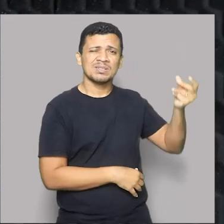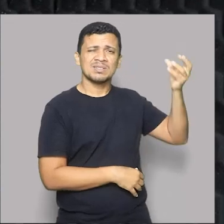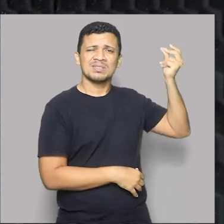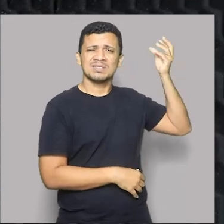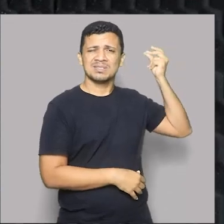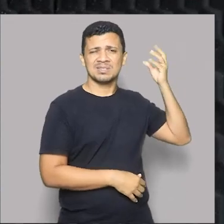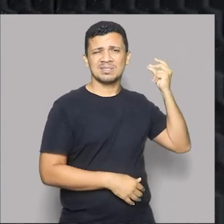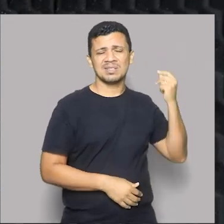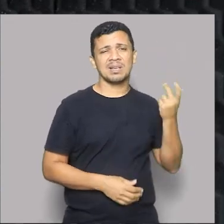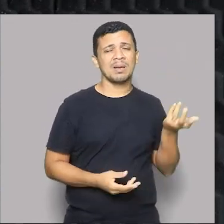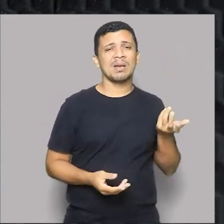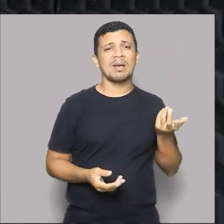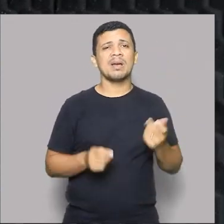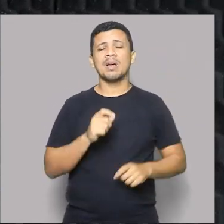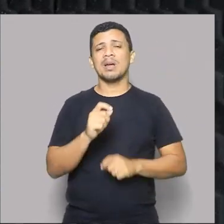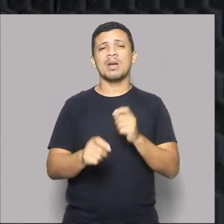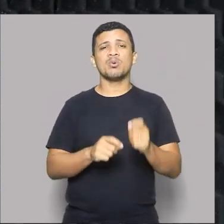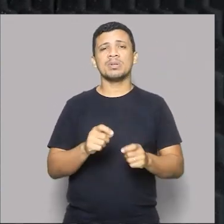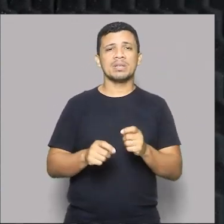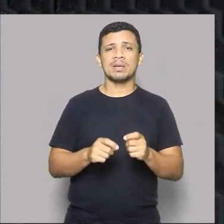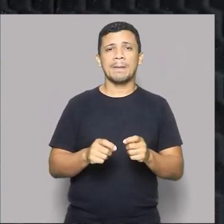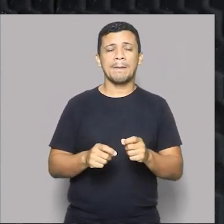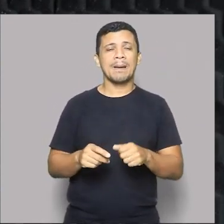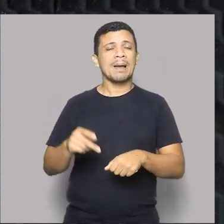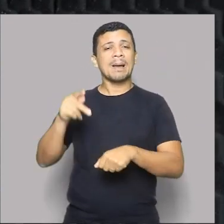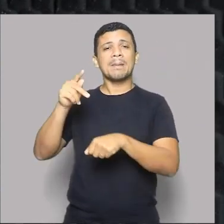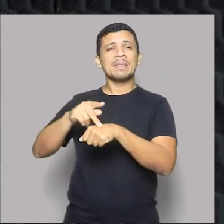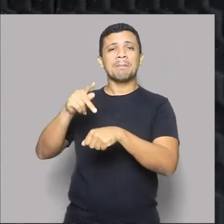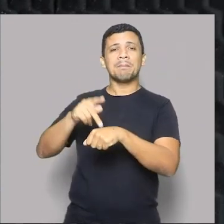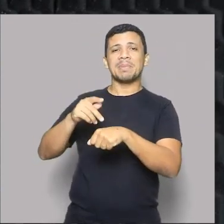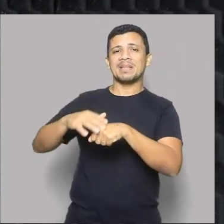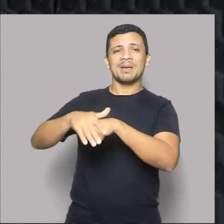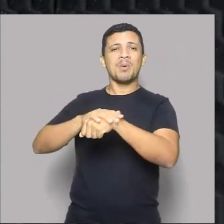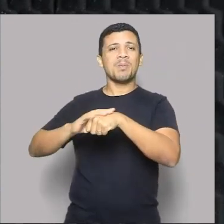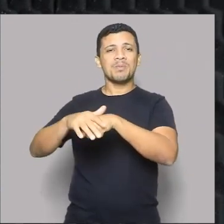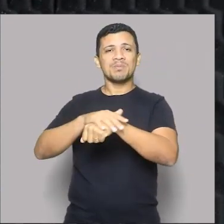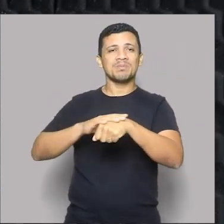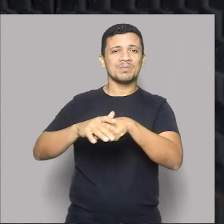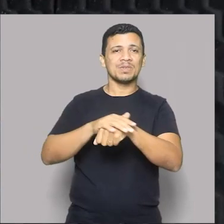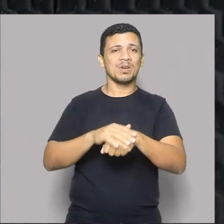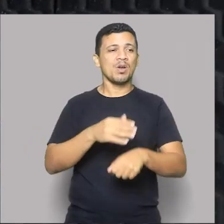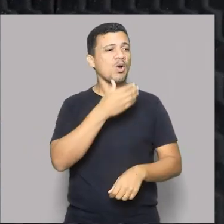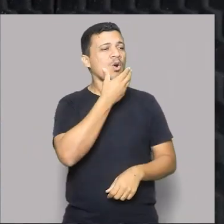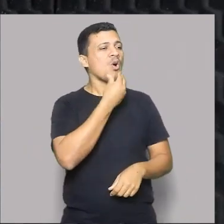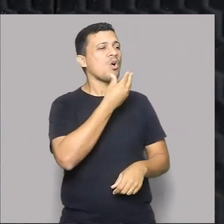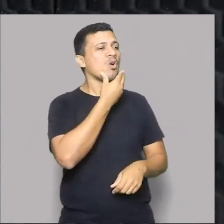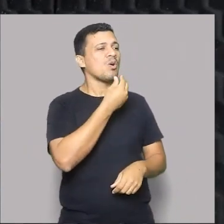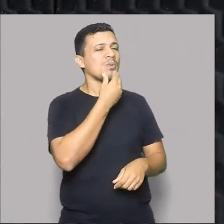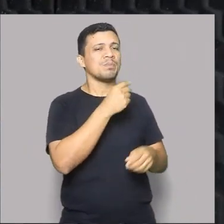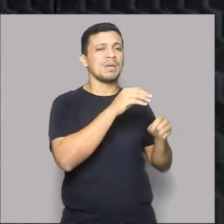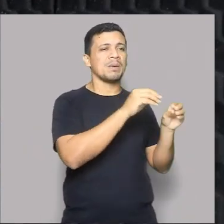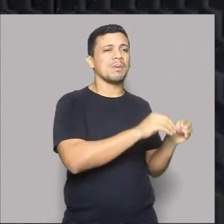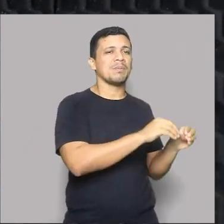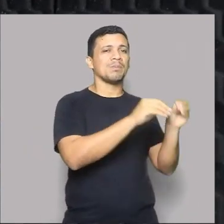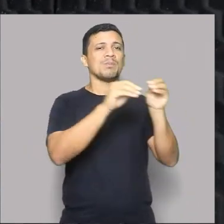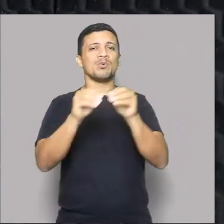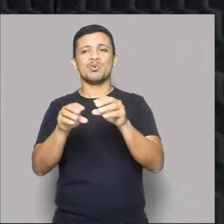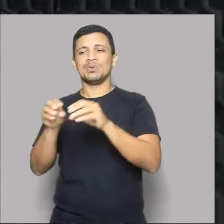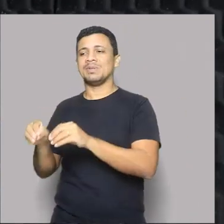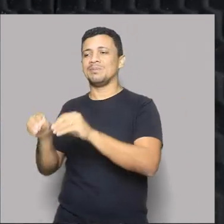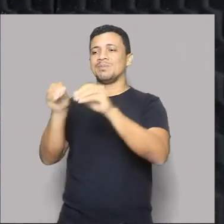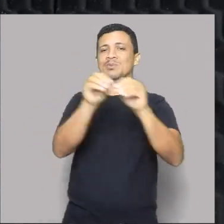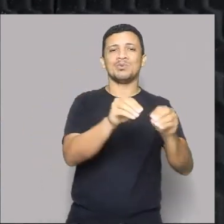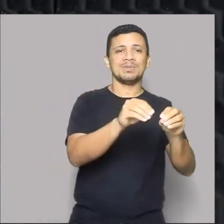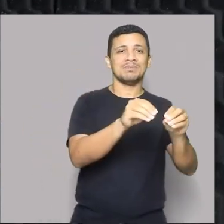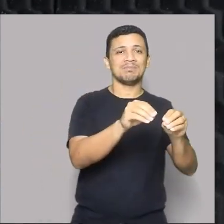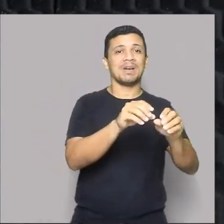Neolítico, quando o homem sai da sua fase nômade e passa agora a habitar dentro das suas casas. Então, as